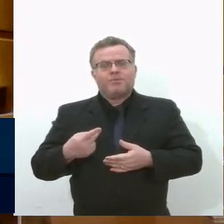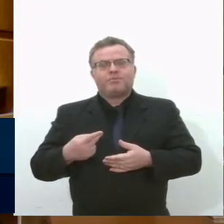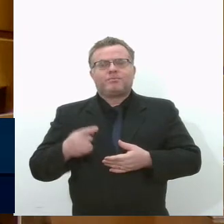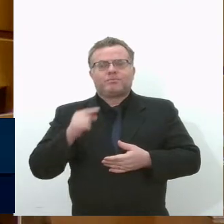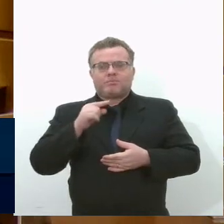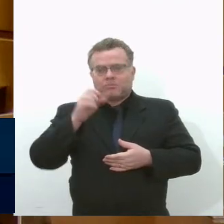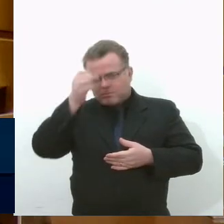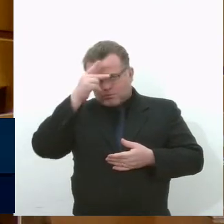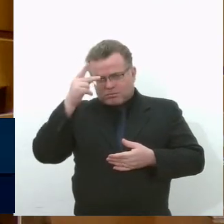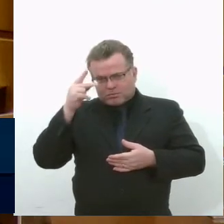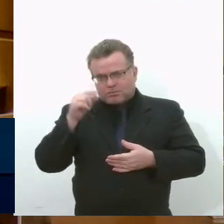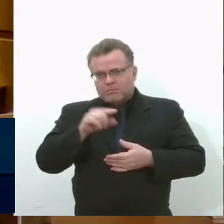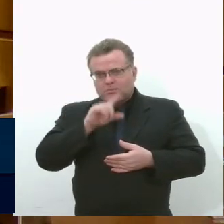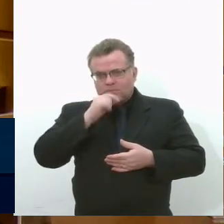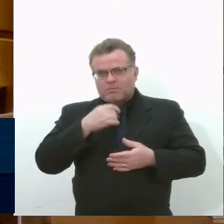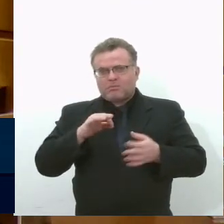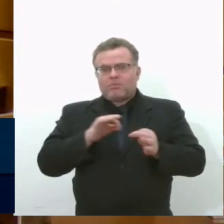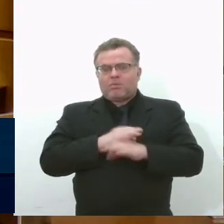nada,